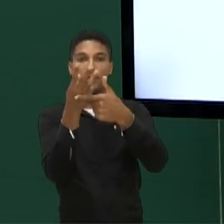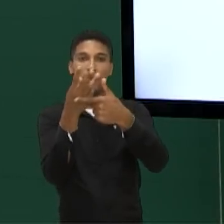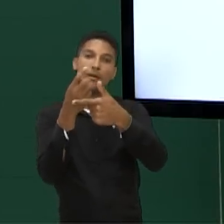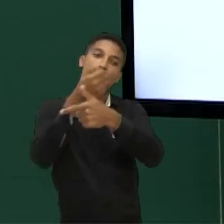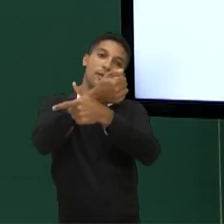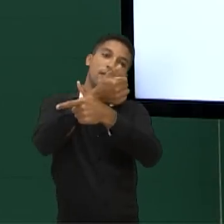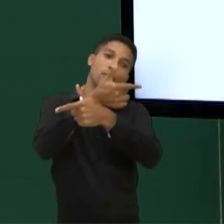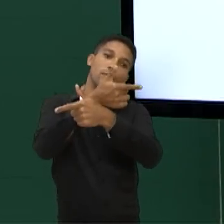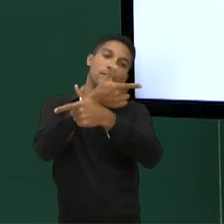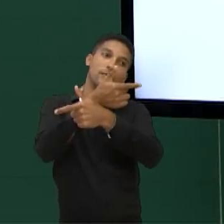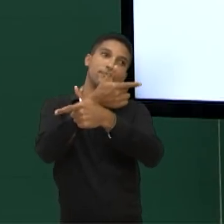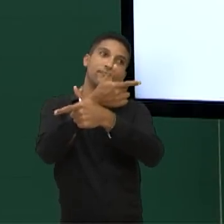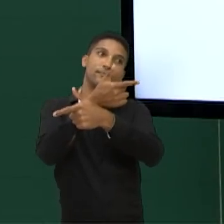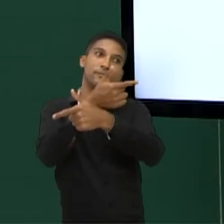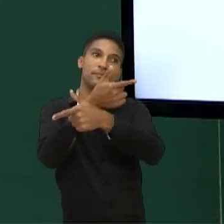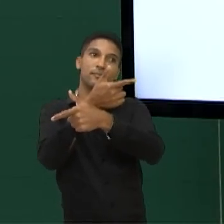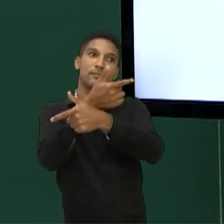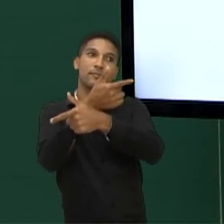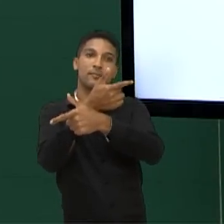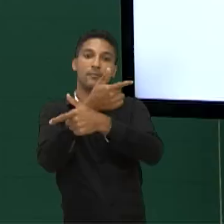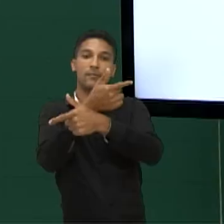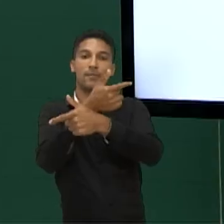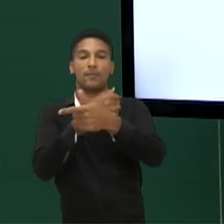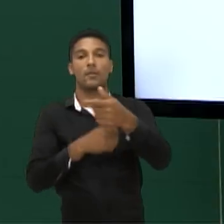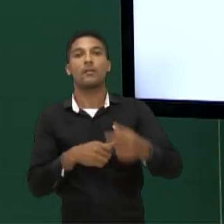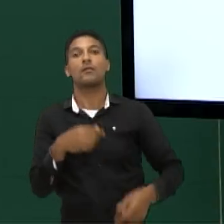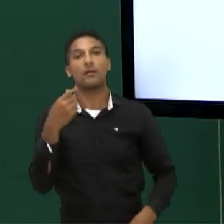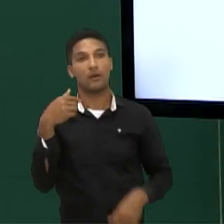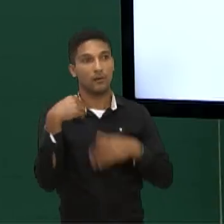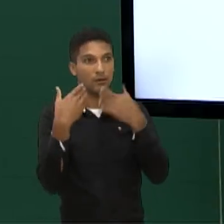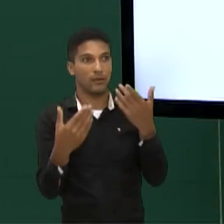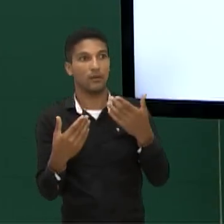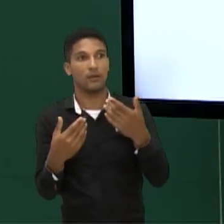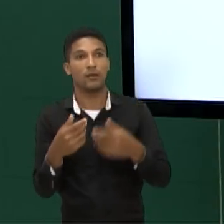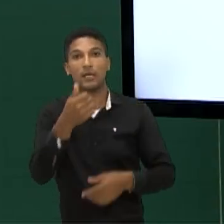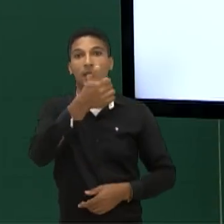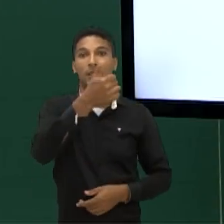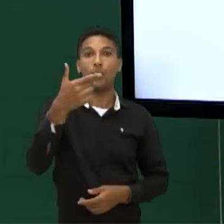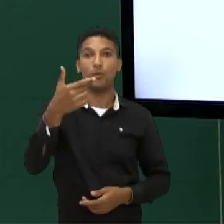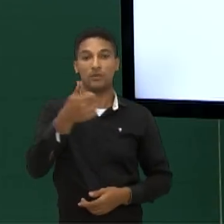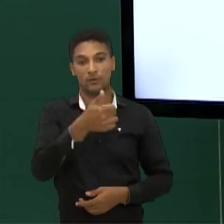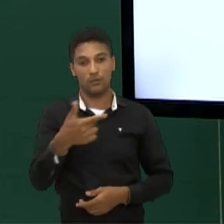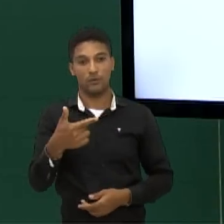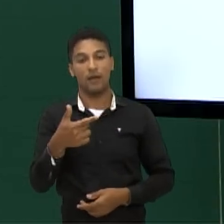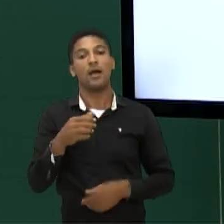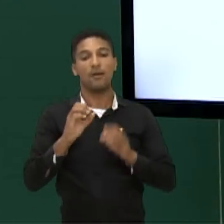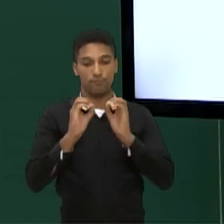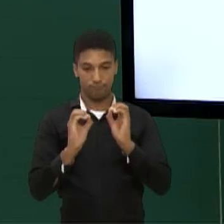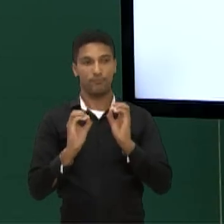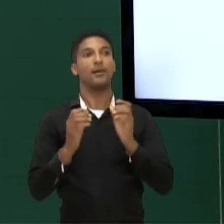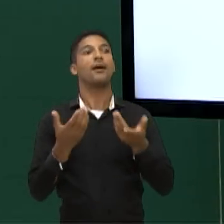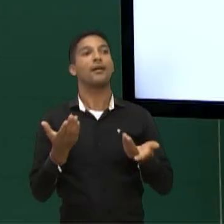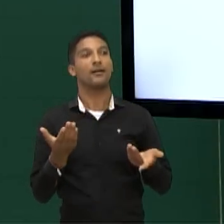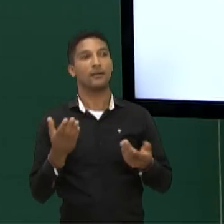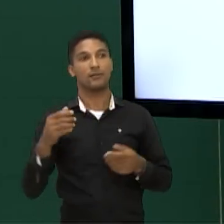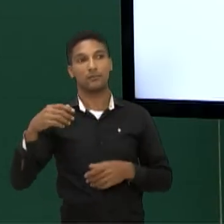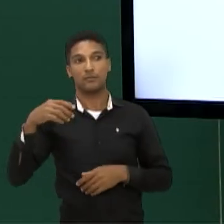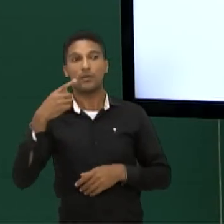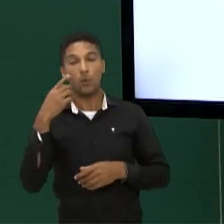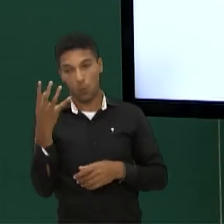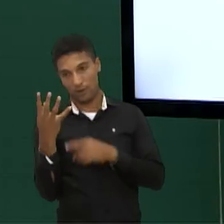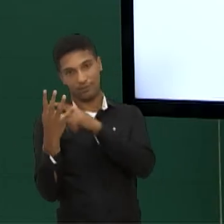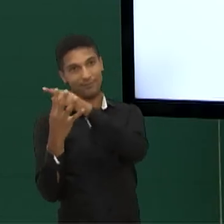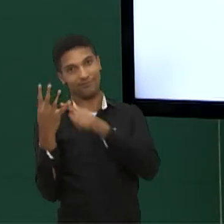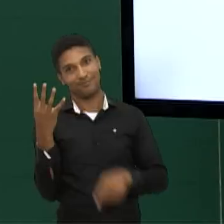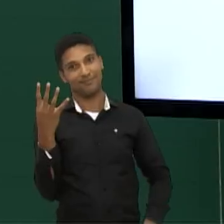deixa o resto 0. Então, cada lado mede quanto? 4, 4 e